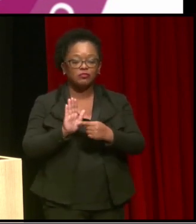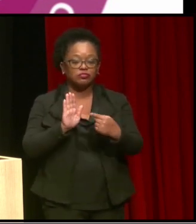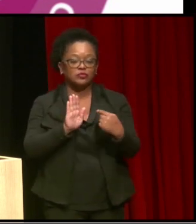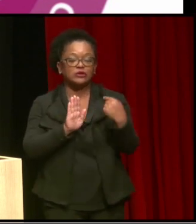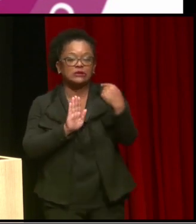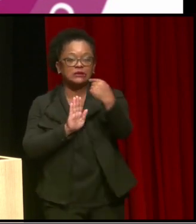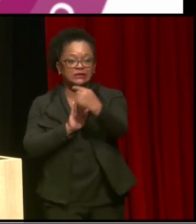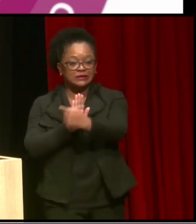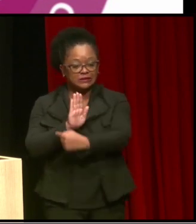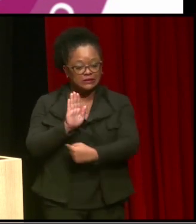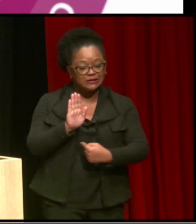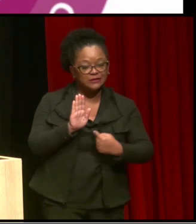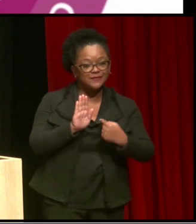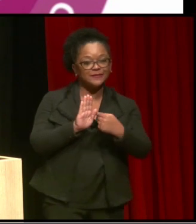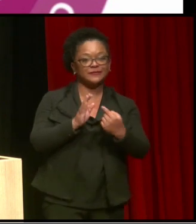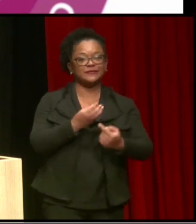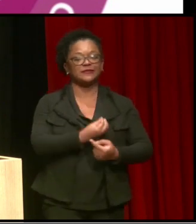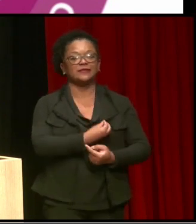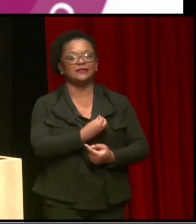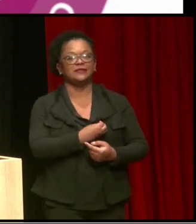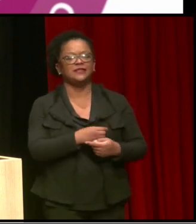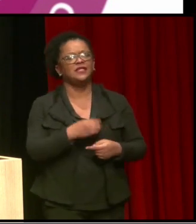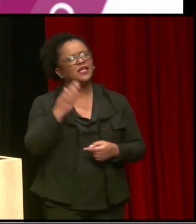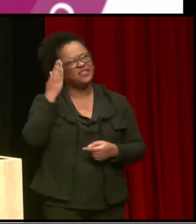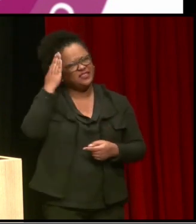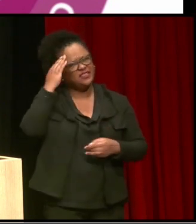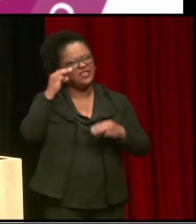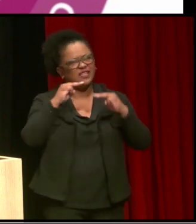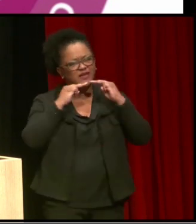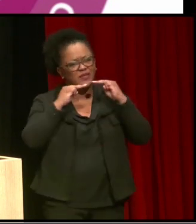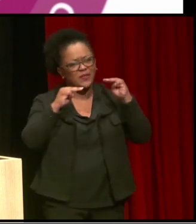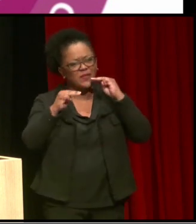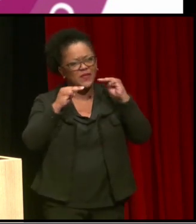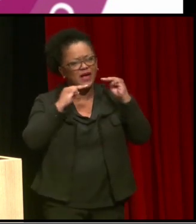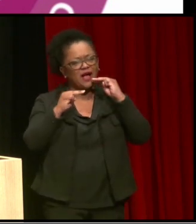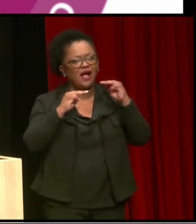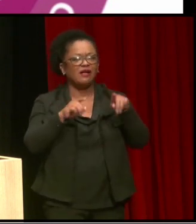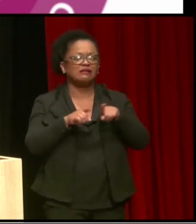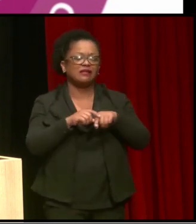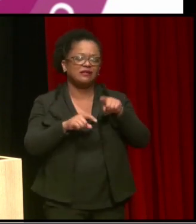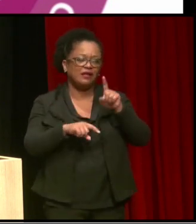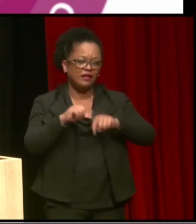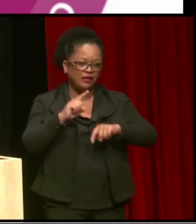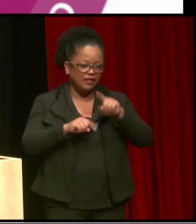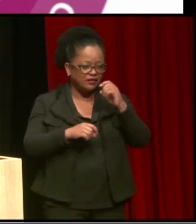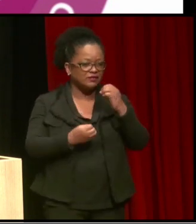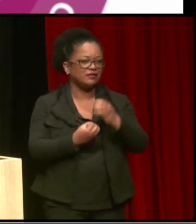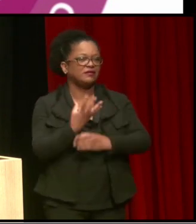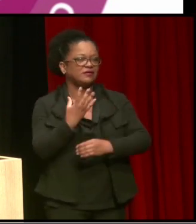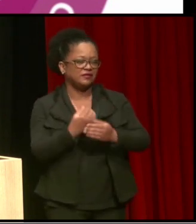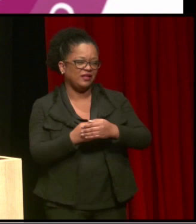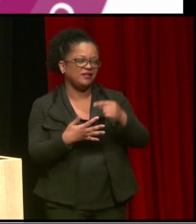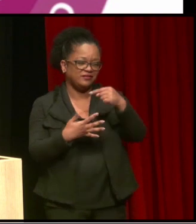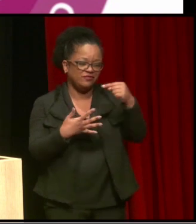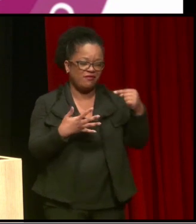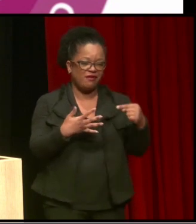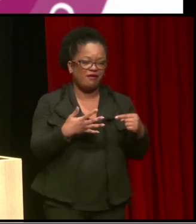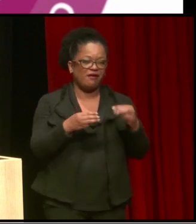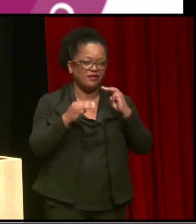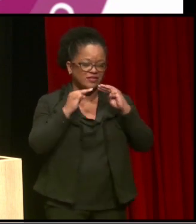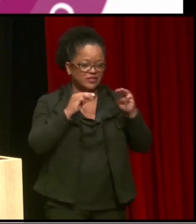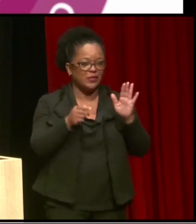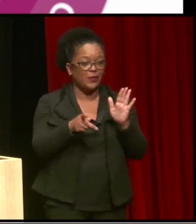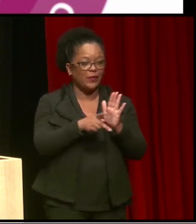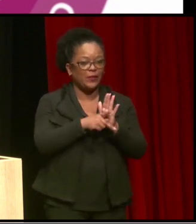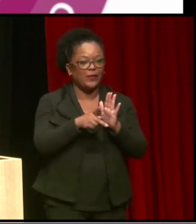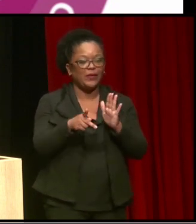Bíblia. Eu sei que em marketing, ciclo de vida é quando o produto é criado, né, cresce e morre, não é isso. O ciclo de